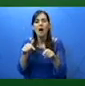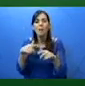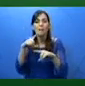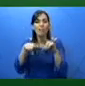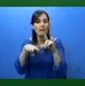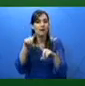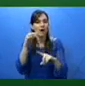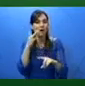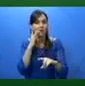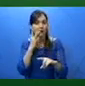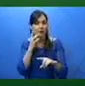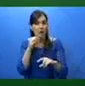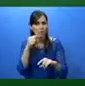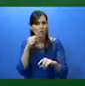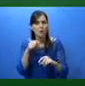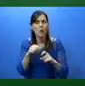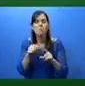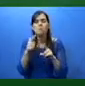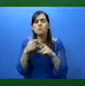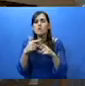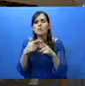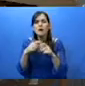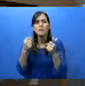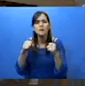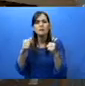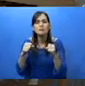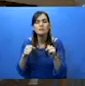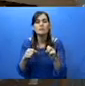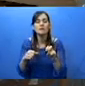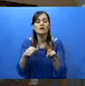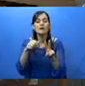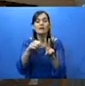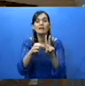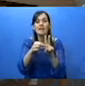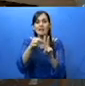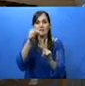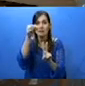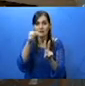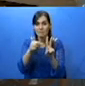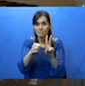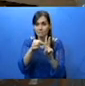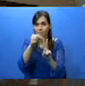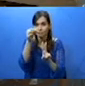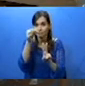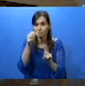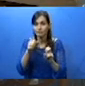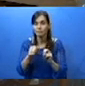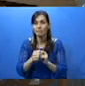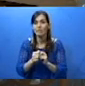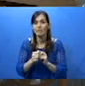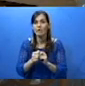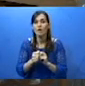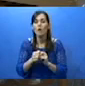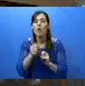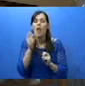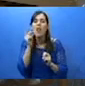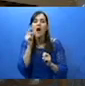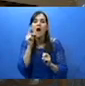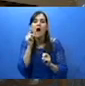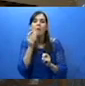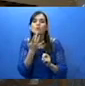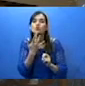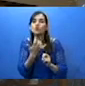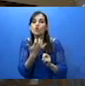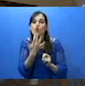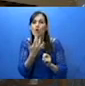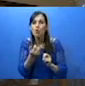tá bom? As dezenas, que pode ser representado por quê? Pelo lápis de cor, tá bom? Cada lápis de cor vai